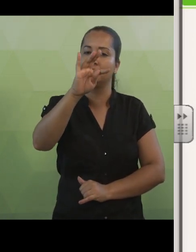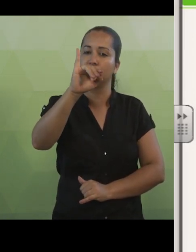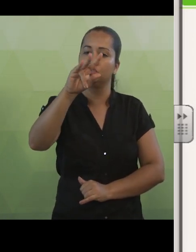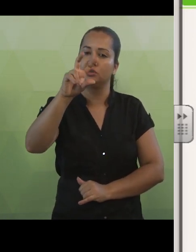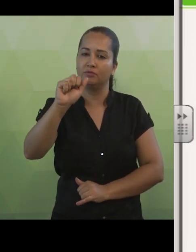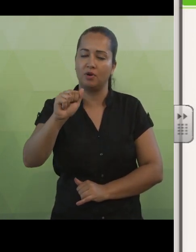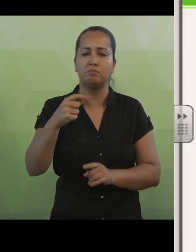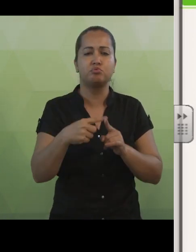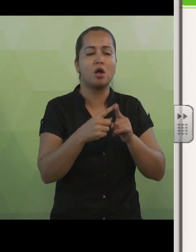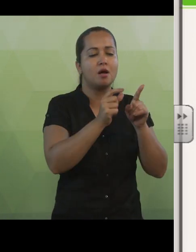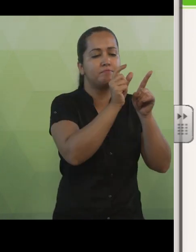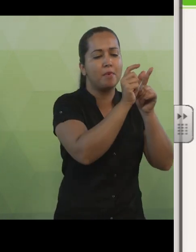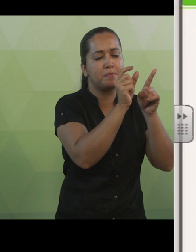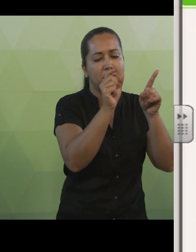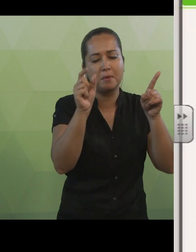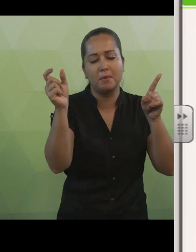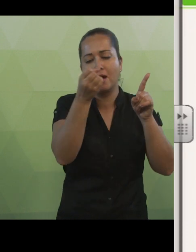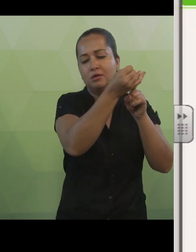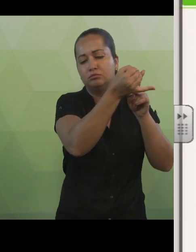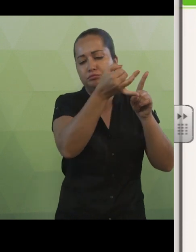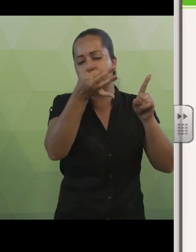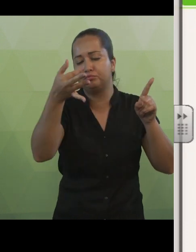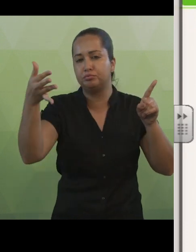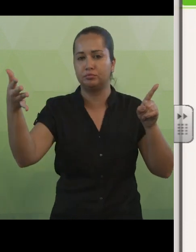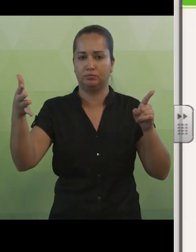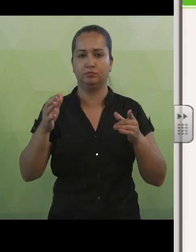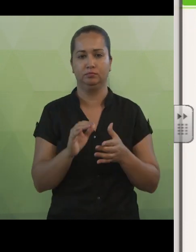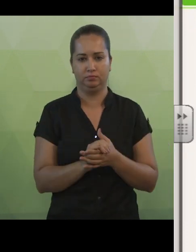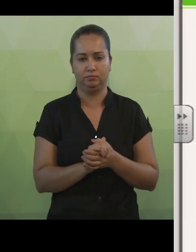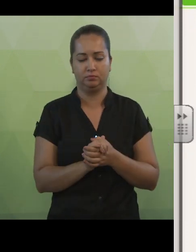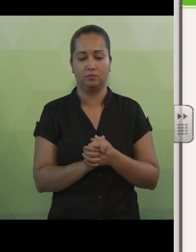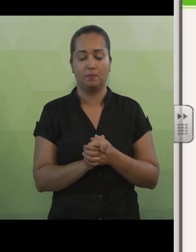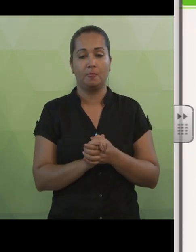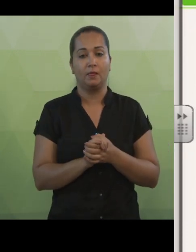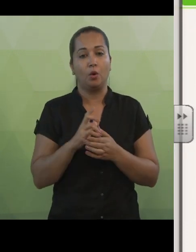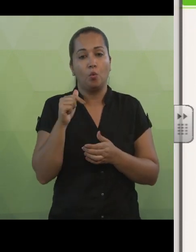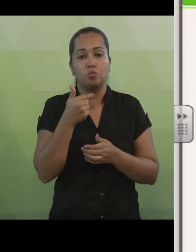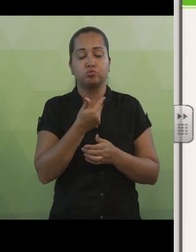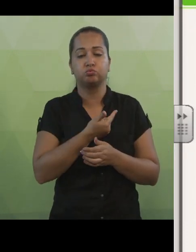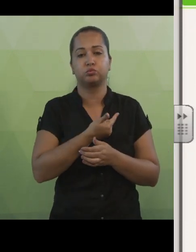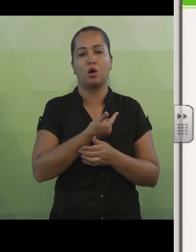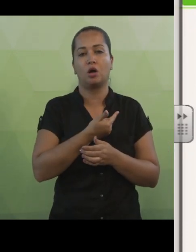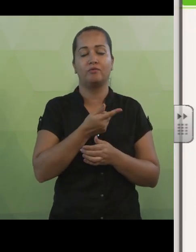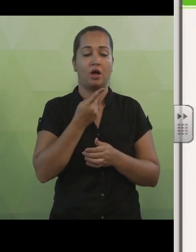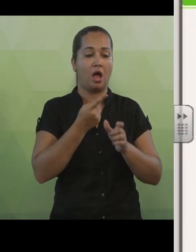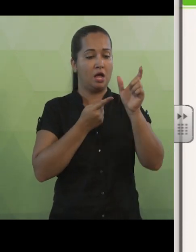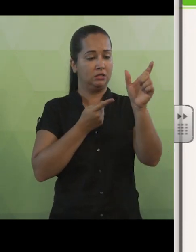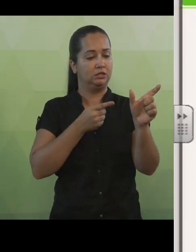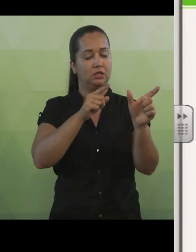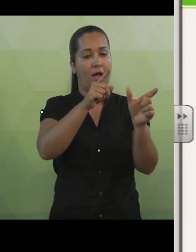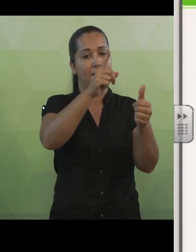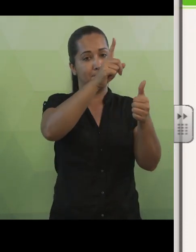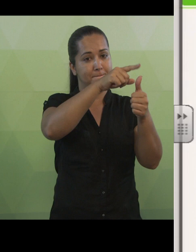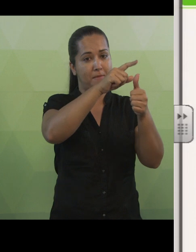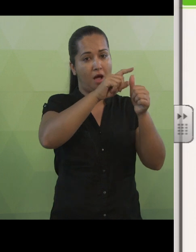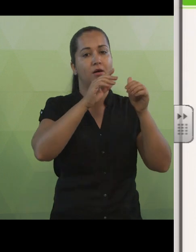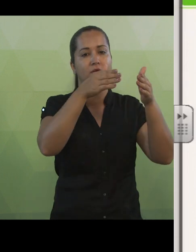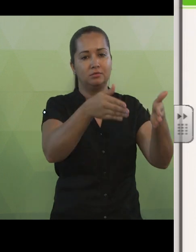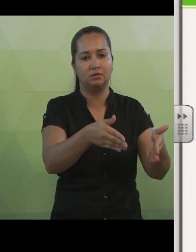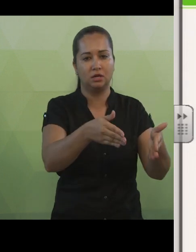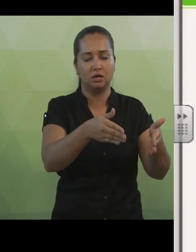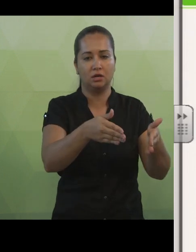declarativa. Quando a gente diz que um campo é primary key, ou seja, que ele é chave primária, nós não